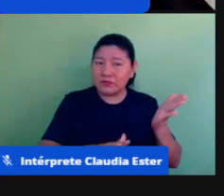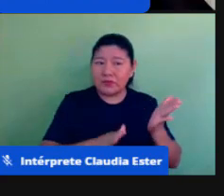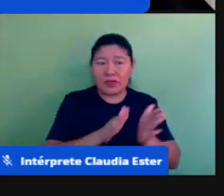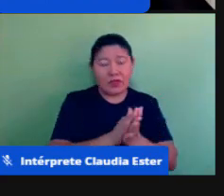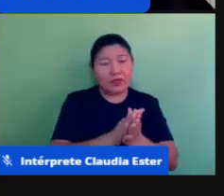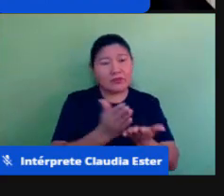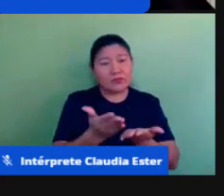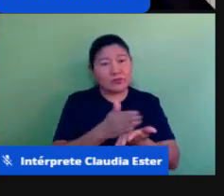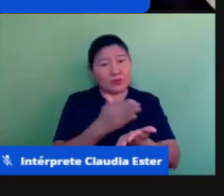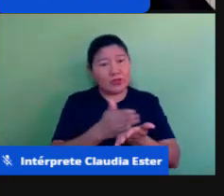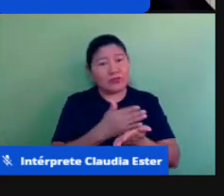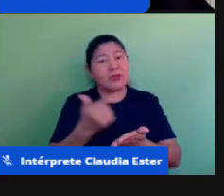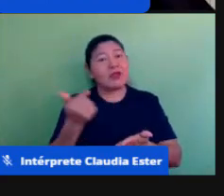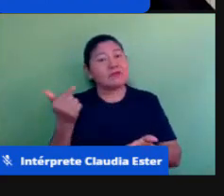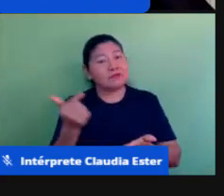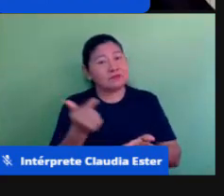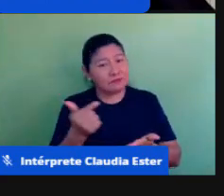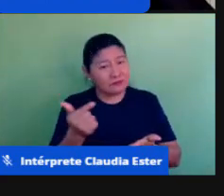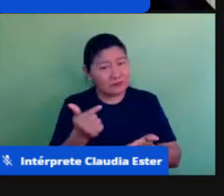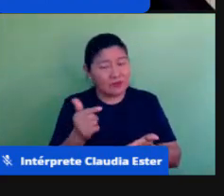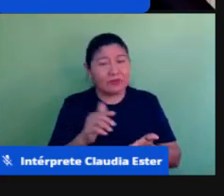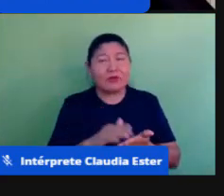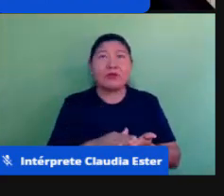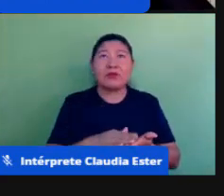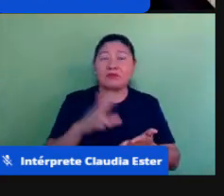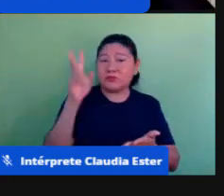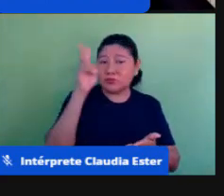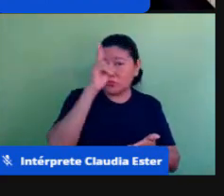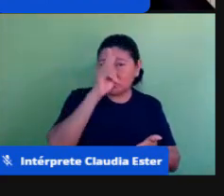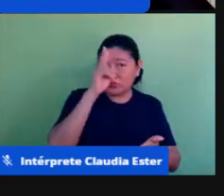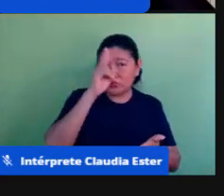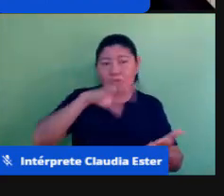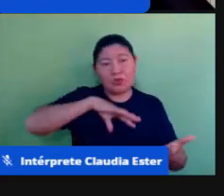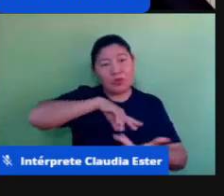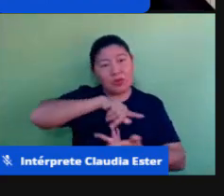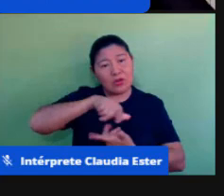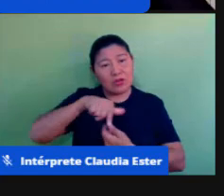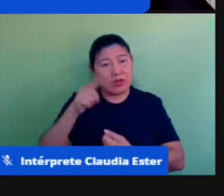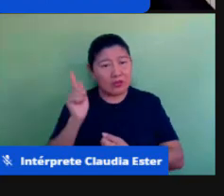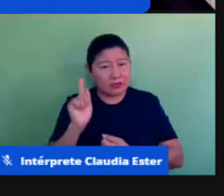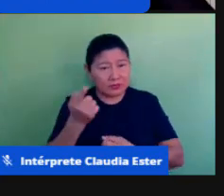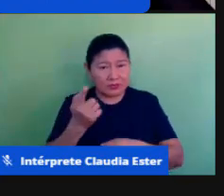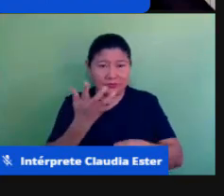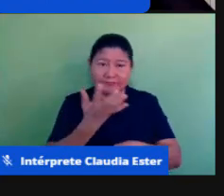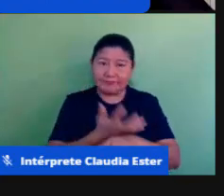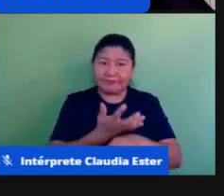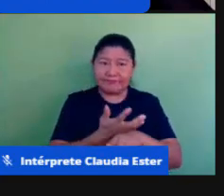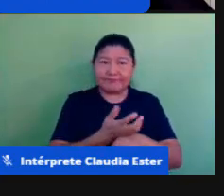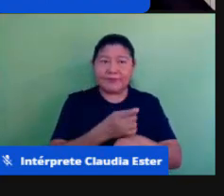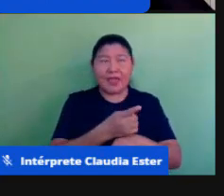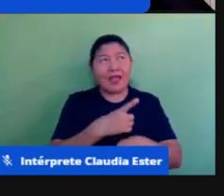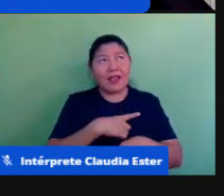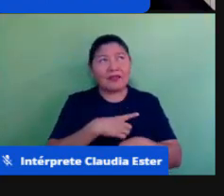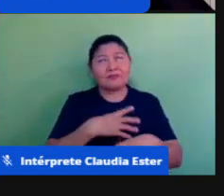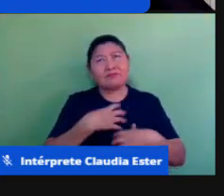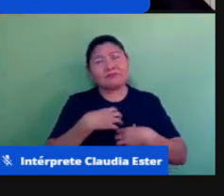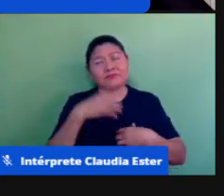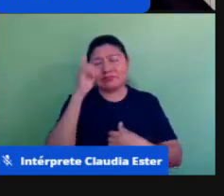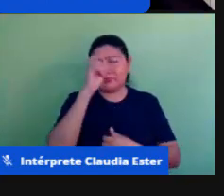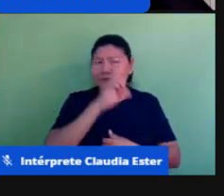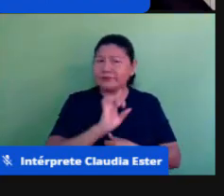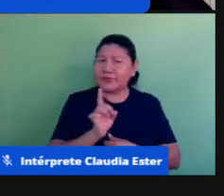de matemática, história, geografia e português. E não foi difícil para ela. Na forma